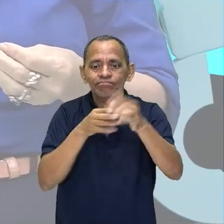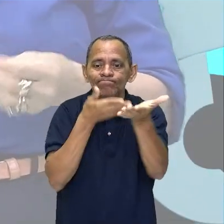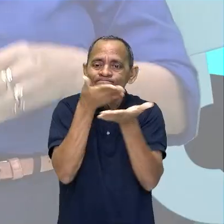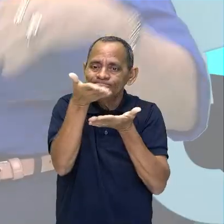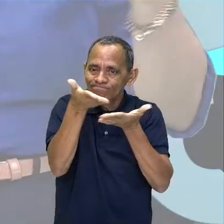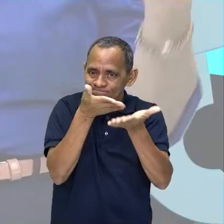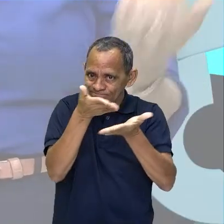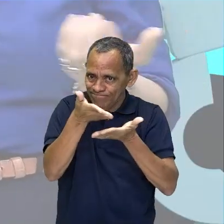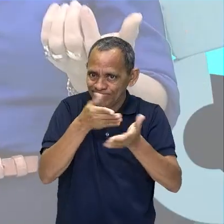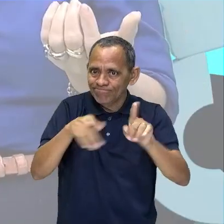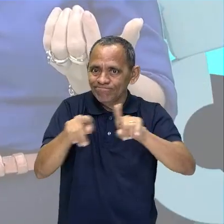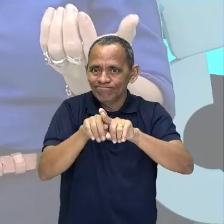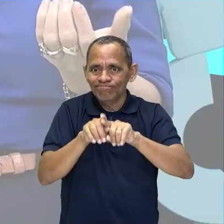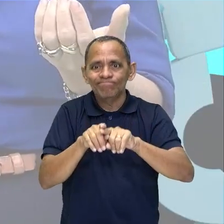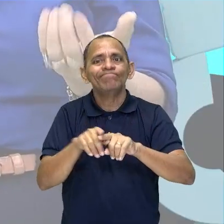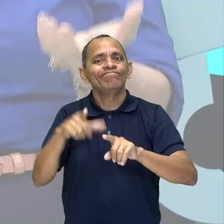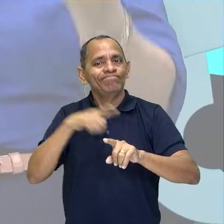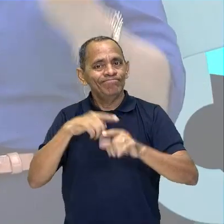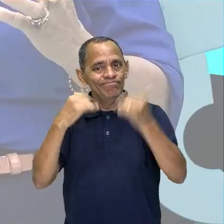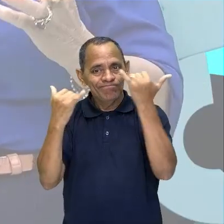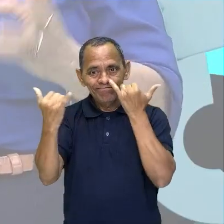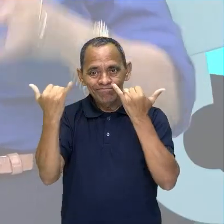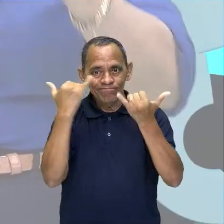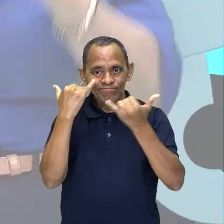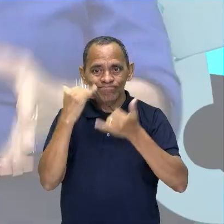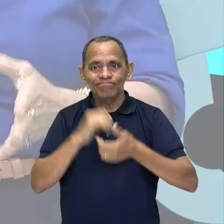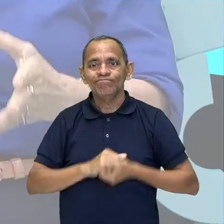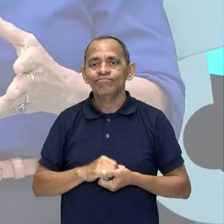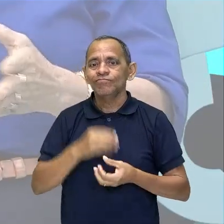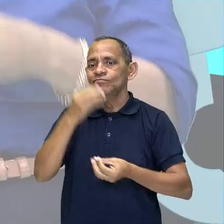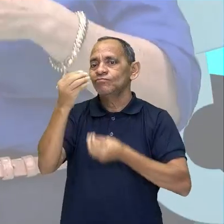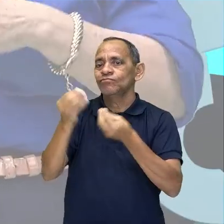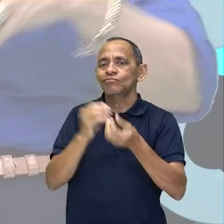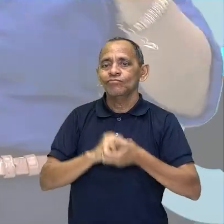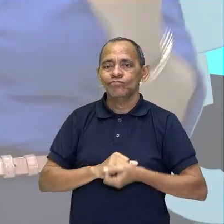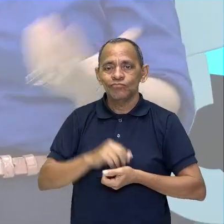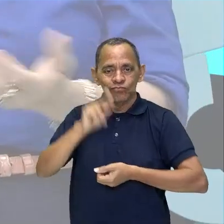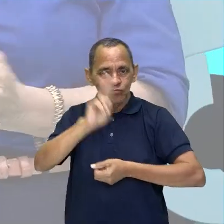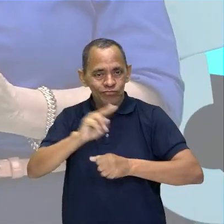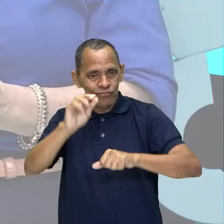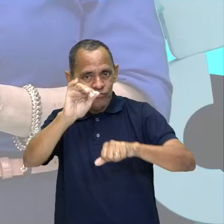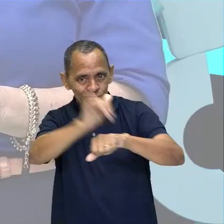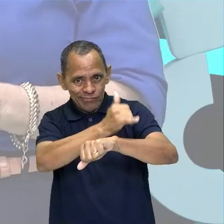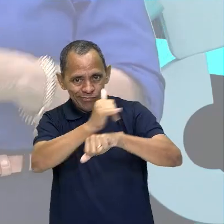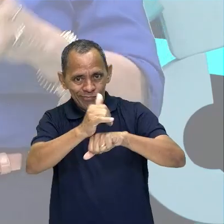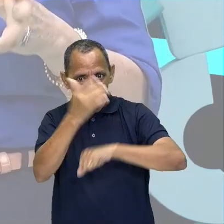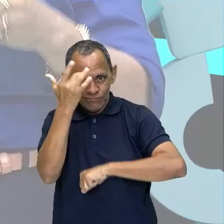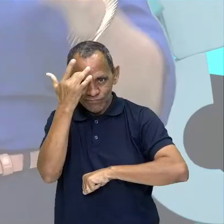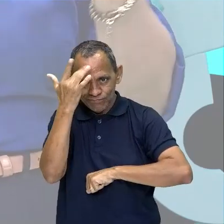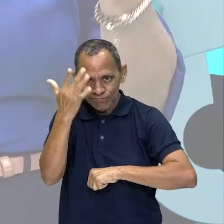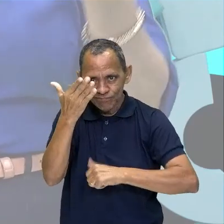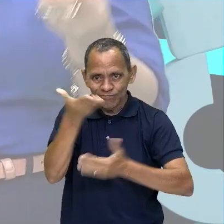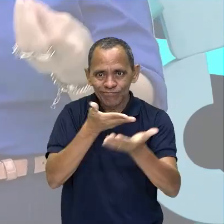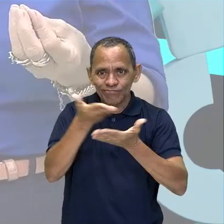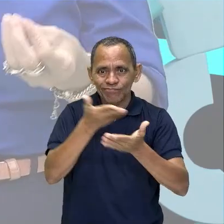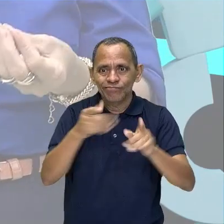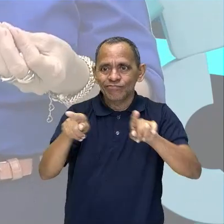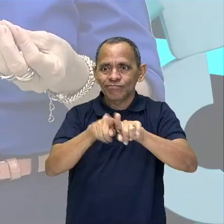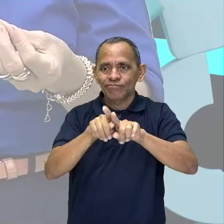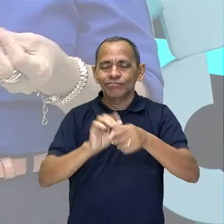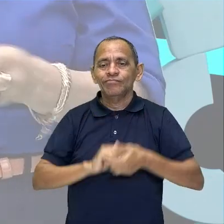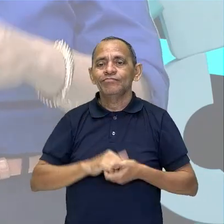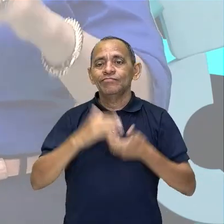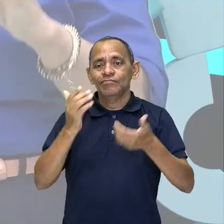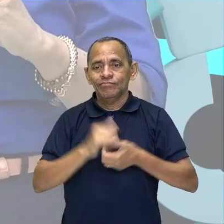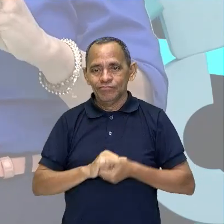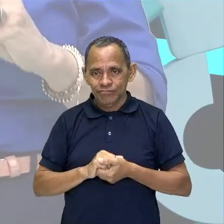interajam com informações de modo mais fácil e de modo interativo. Portanto, a inclusão